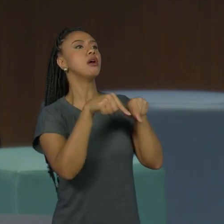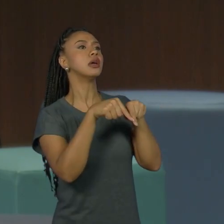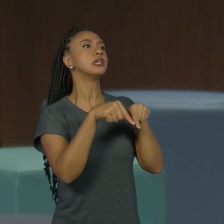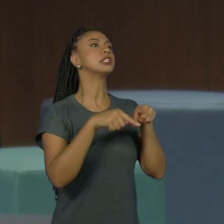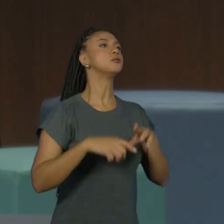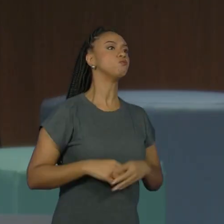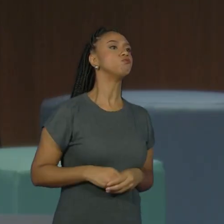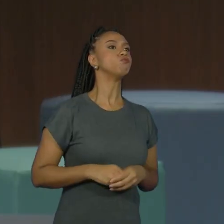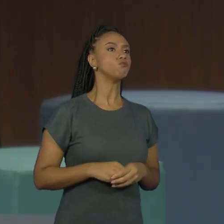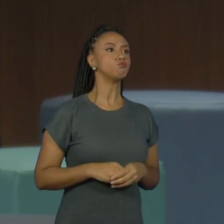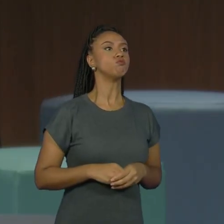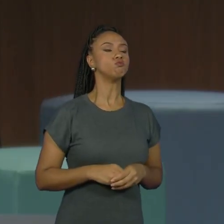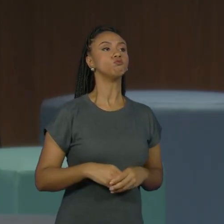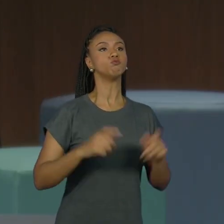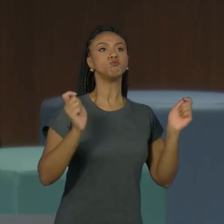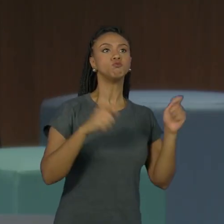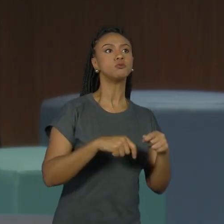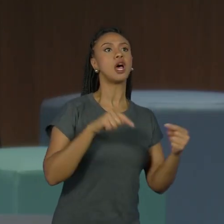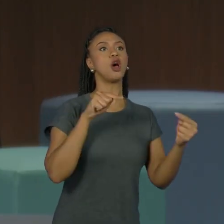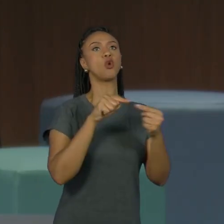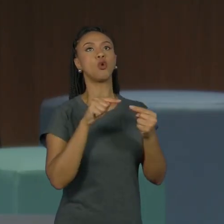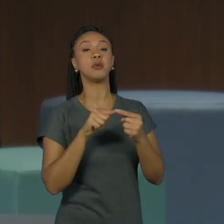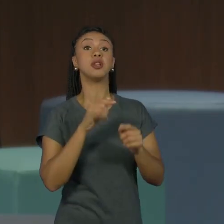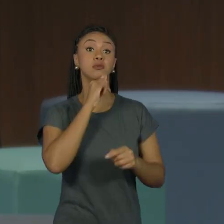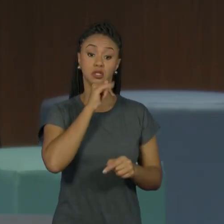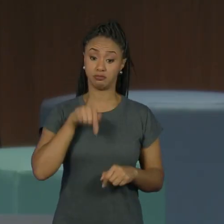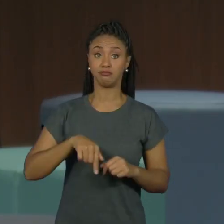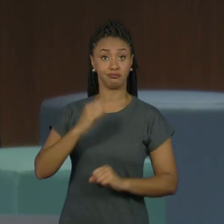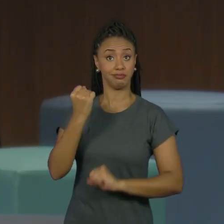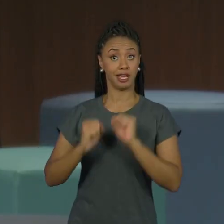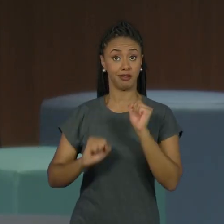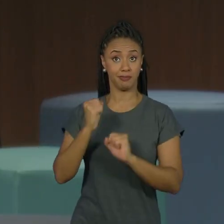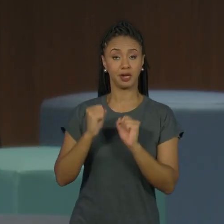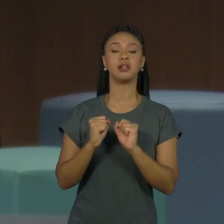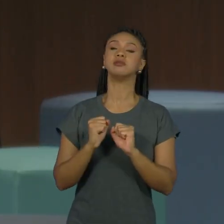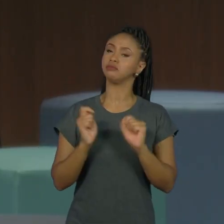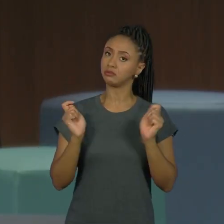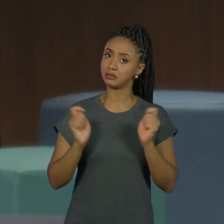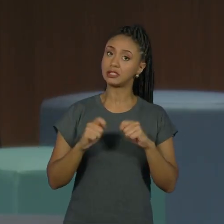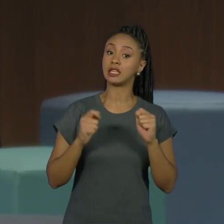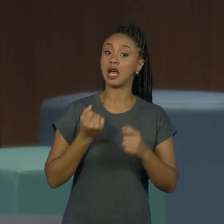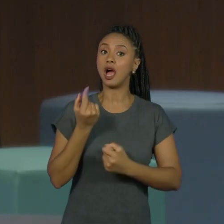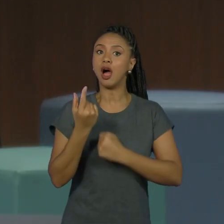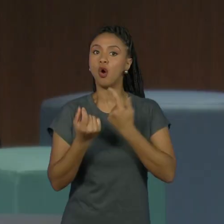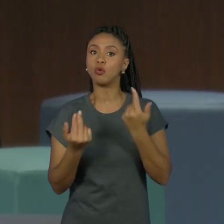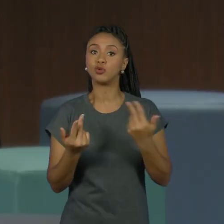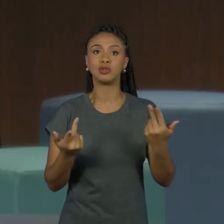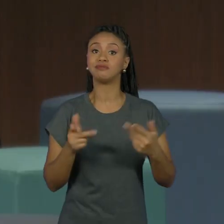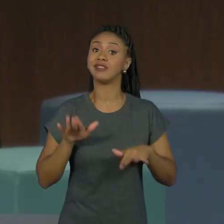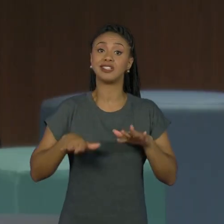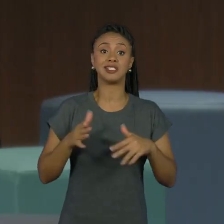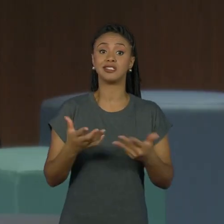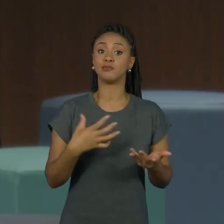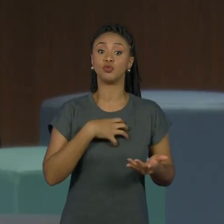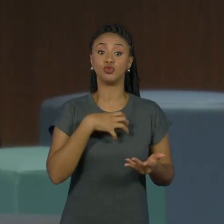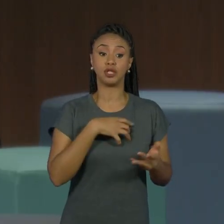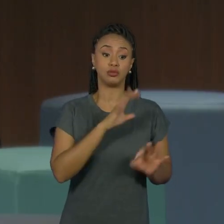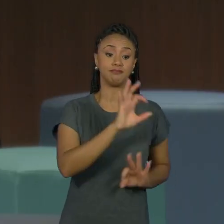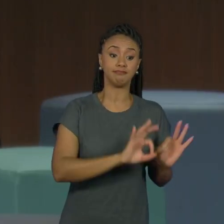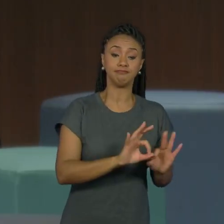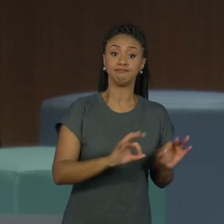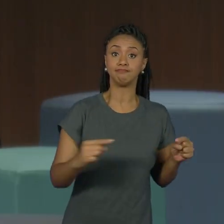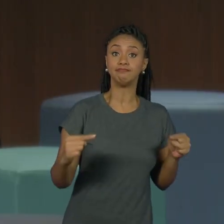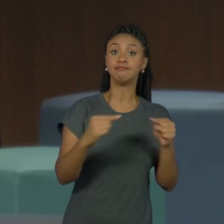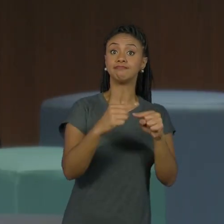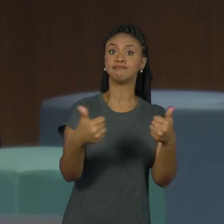pensar na empresa, ela também pode ter especificidades que o framework vai ser útil, né,